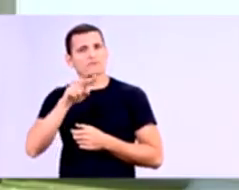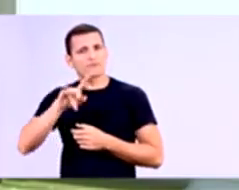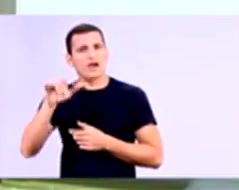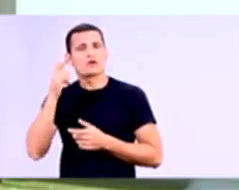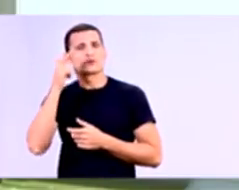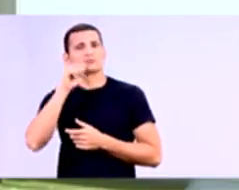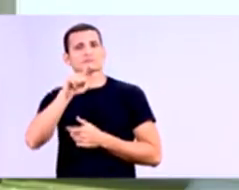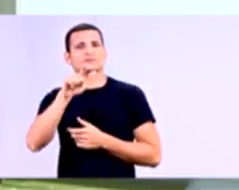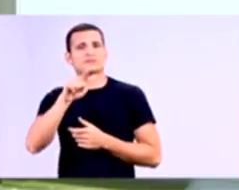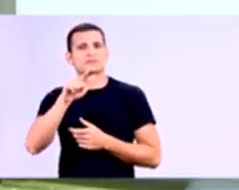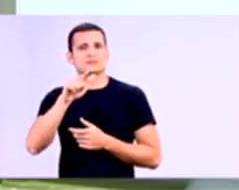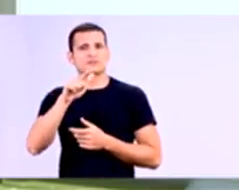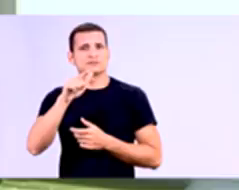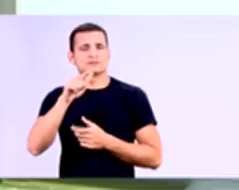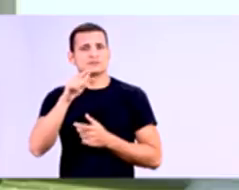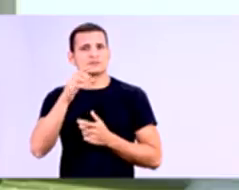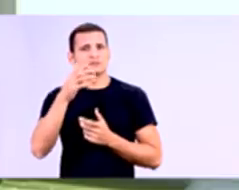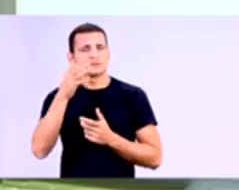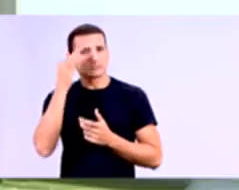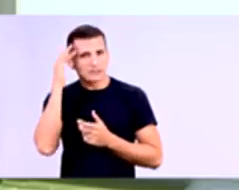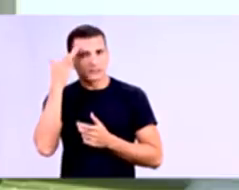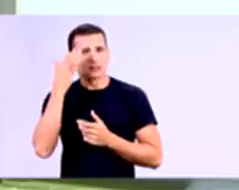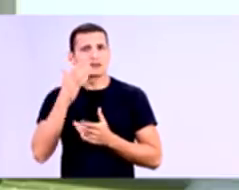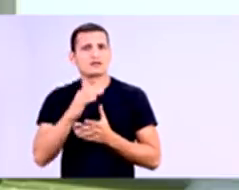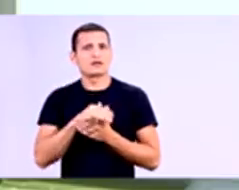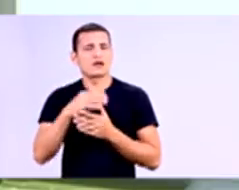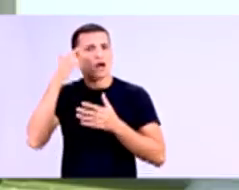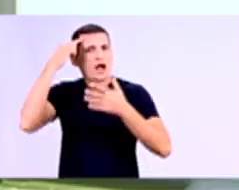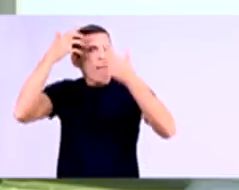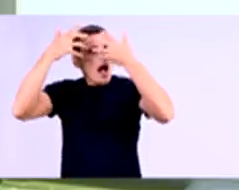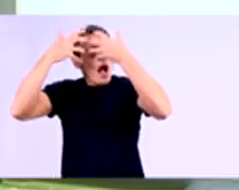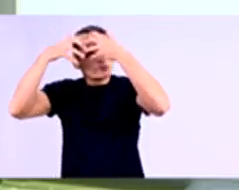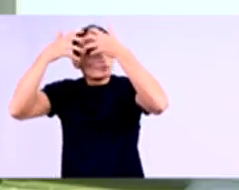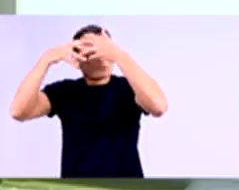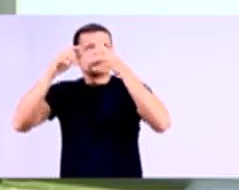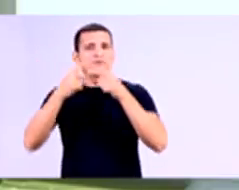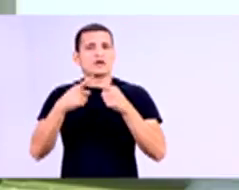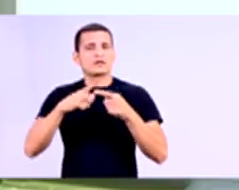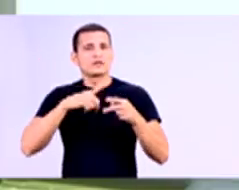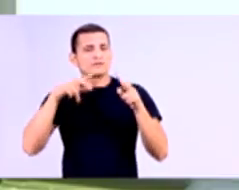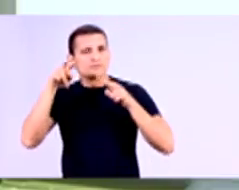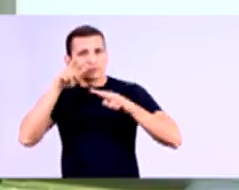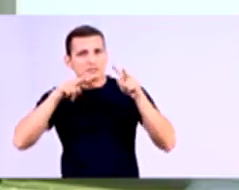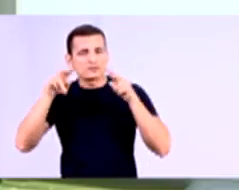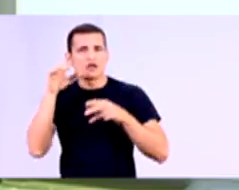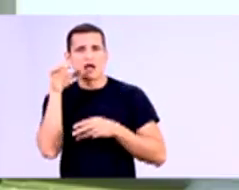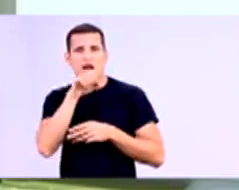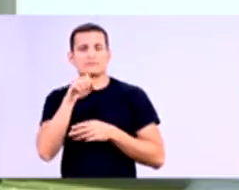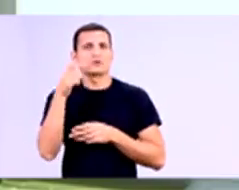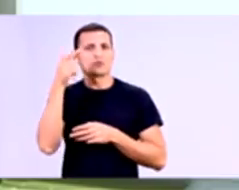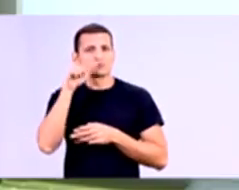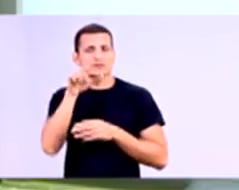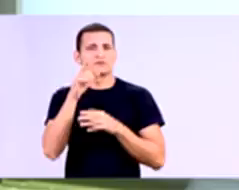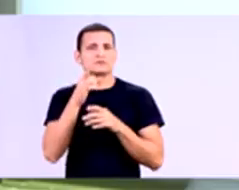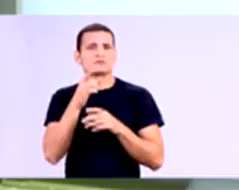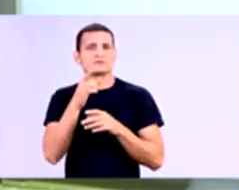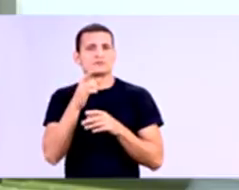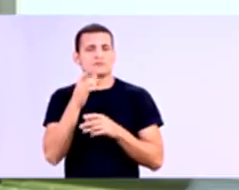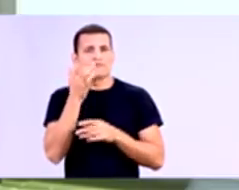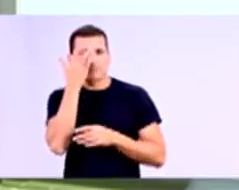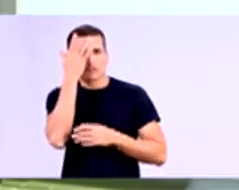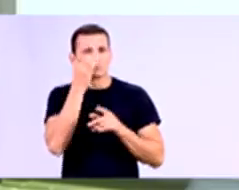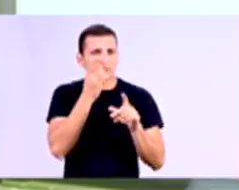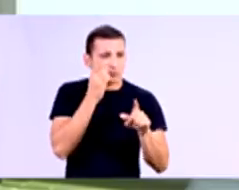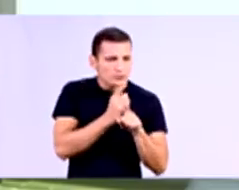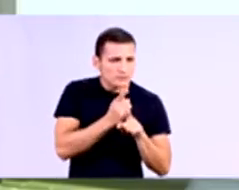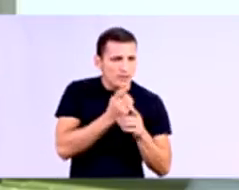conseguir seguir o raciocínio, porque ele tem uma visualização rápida, você consegue identificar fácil onde está o início e